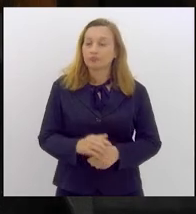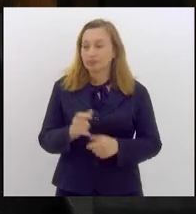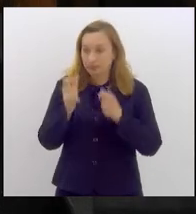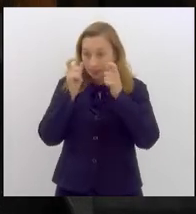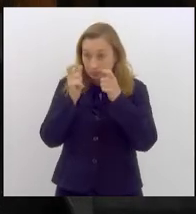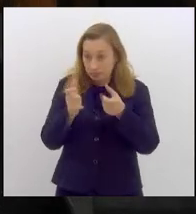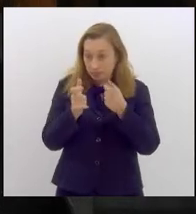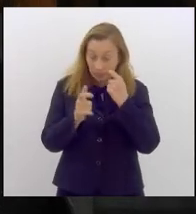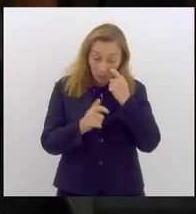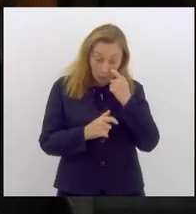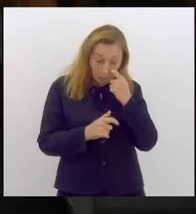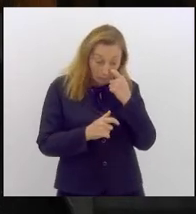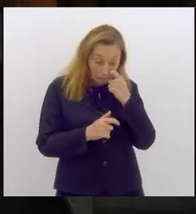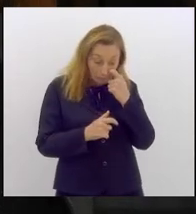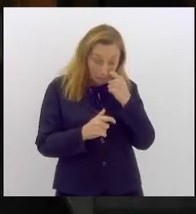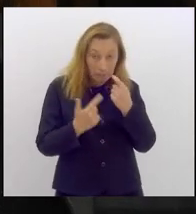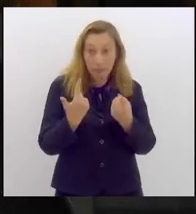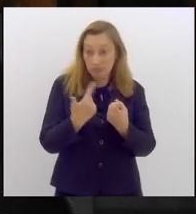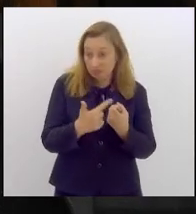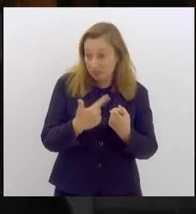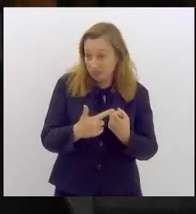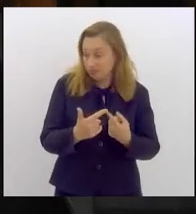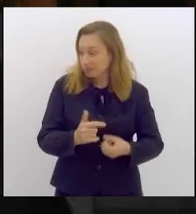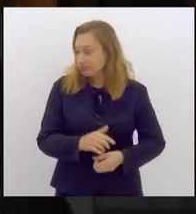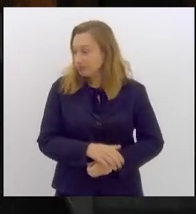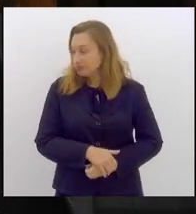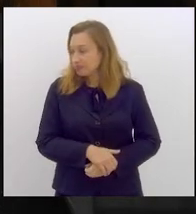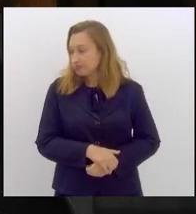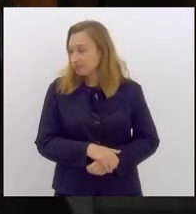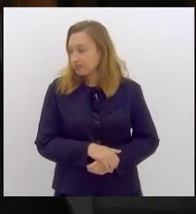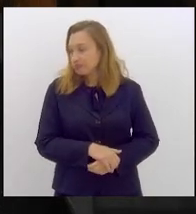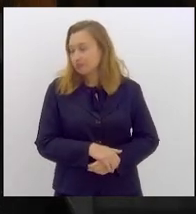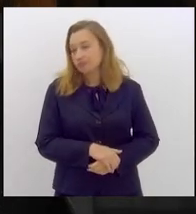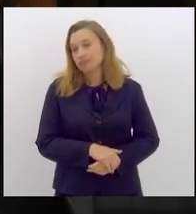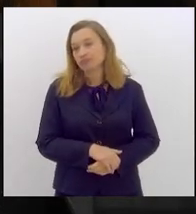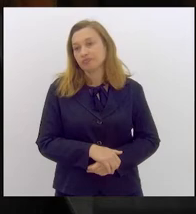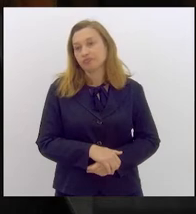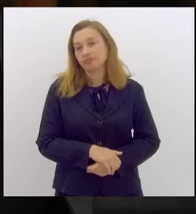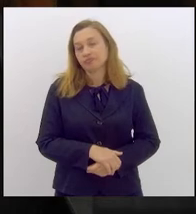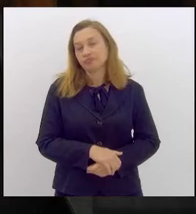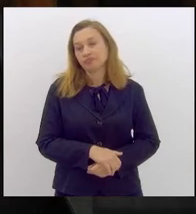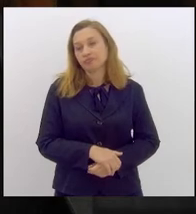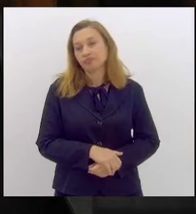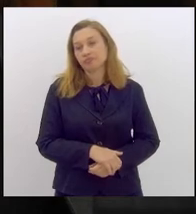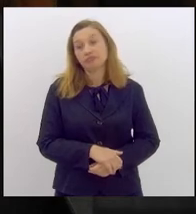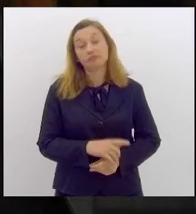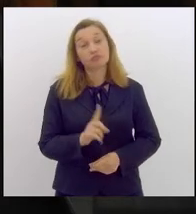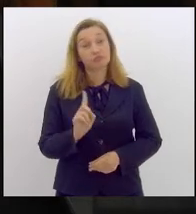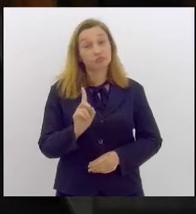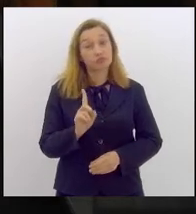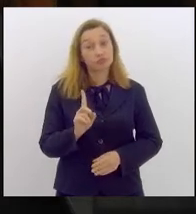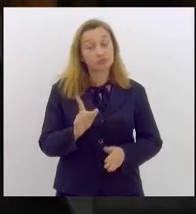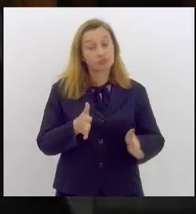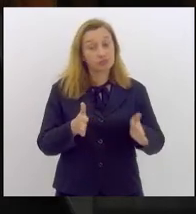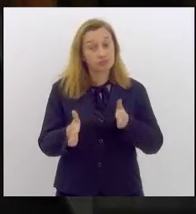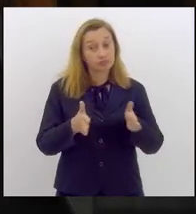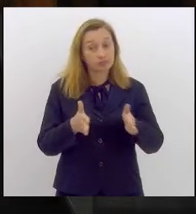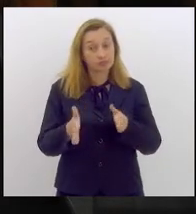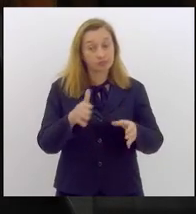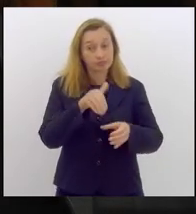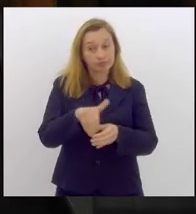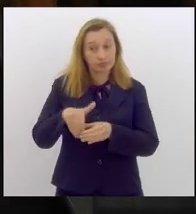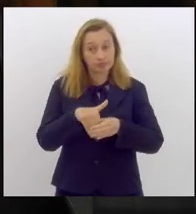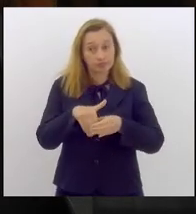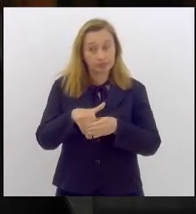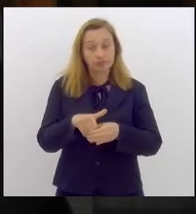alerta, porque quando ainda não estávamos no período eleitoral, ele se